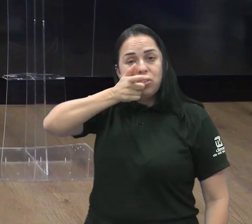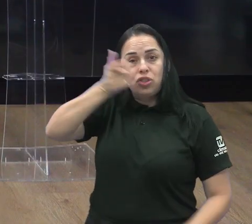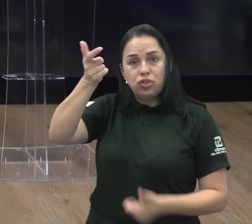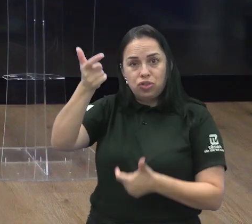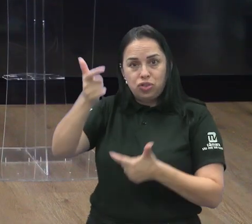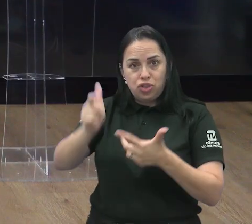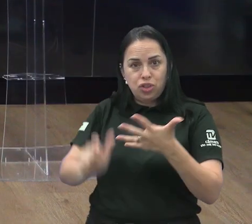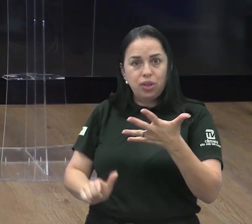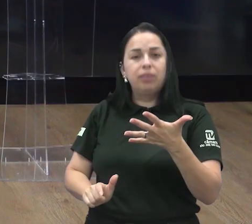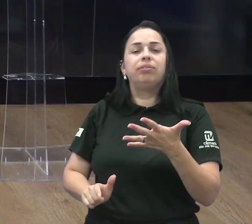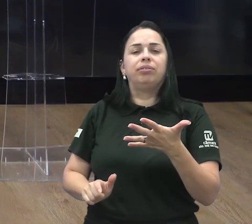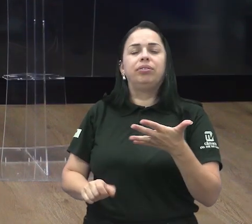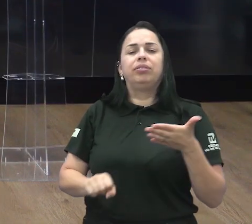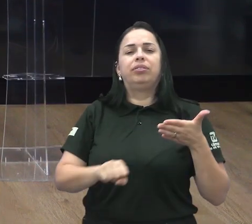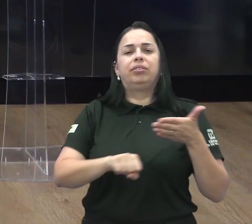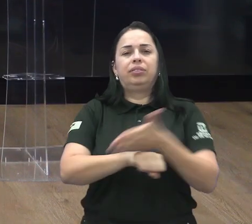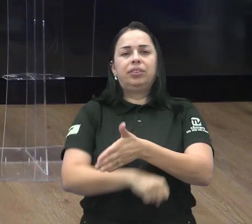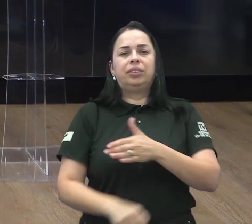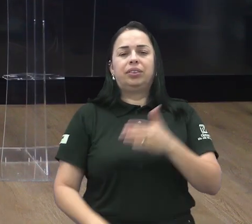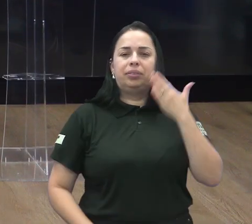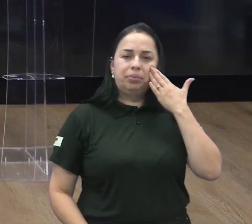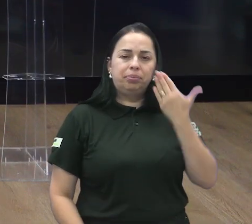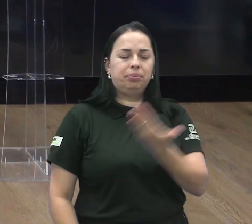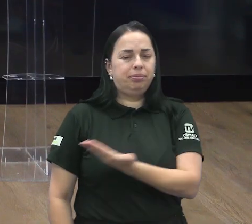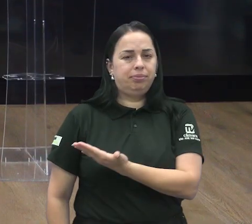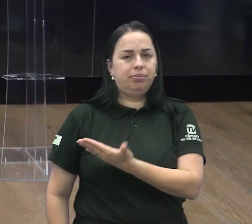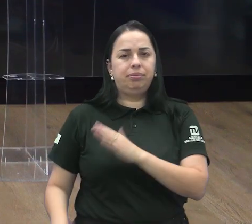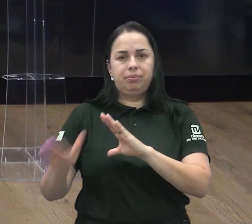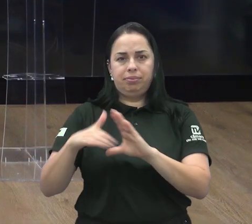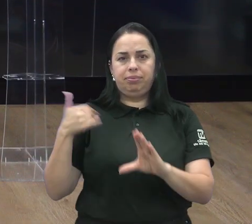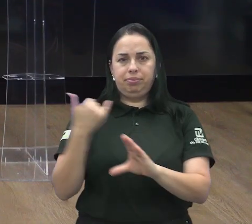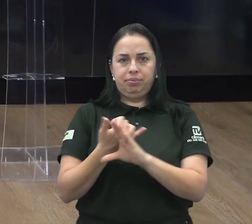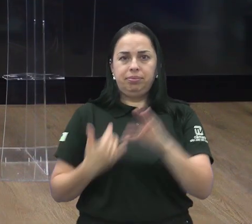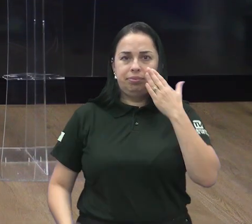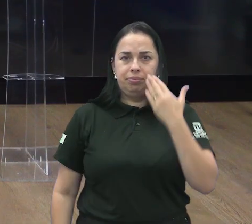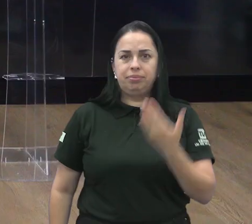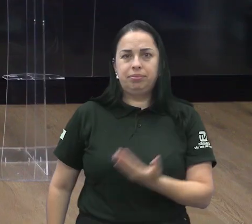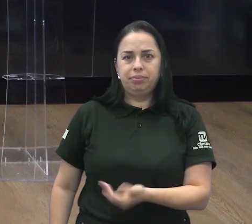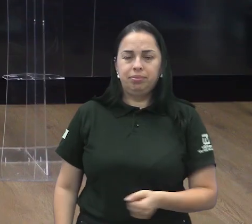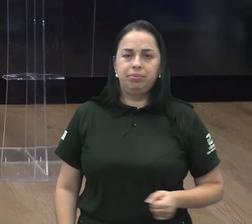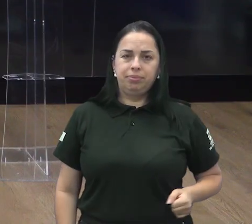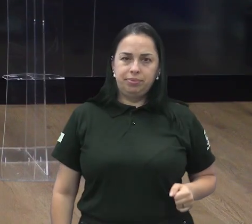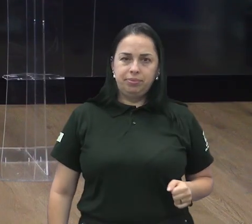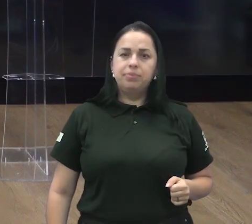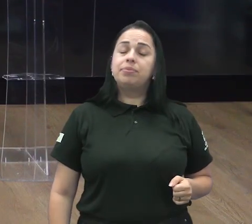rever alguma reportagem do programa, é só acessar nosso canal do YouTube, TV